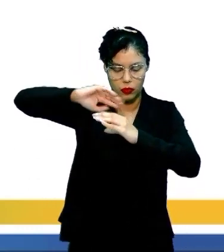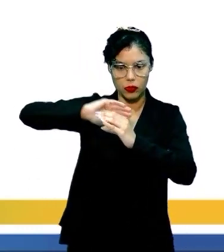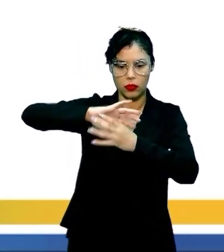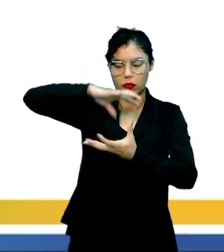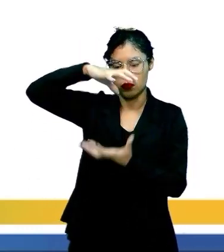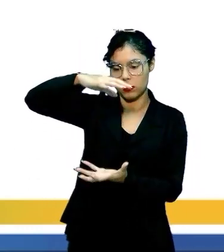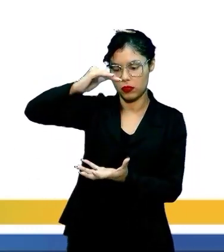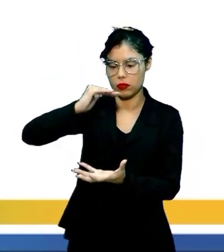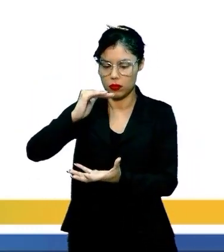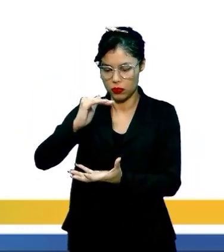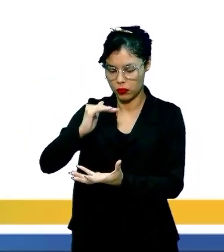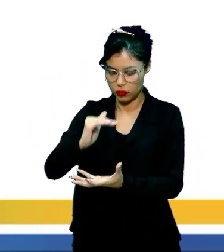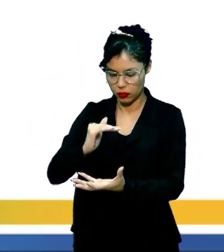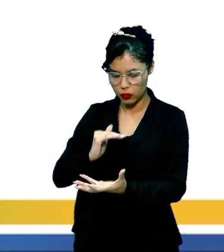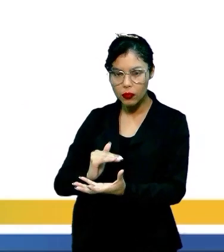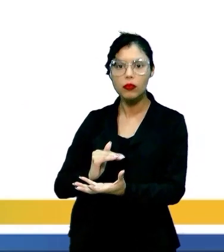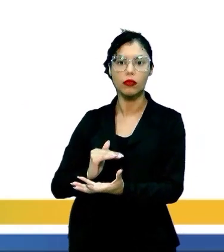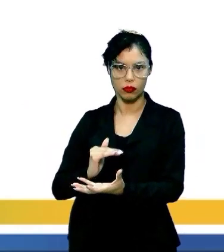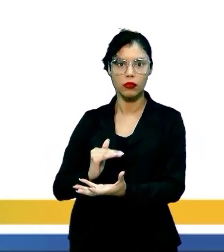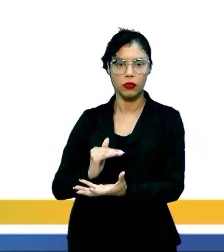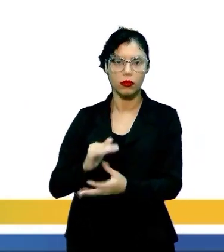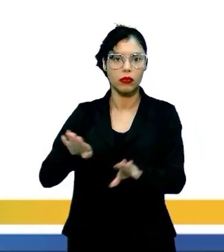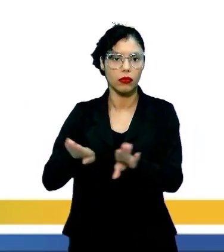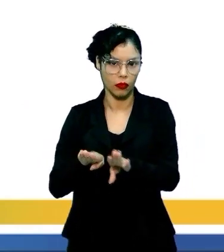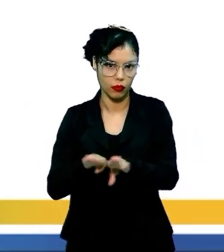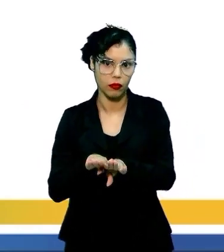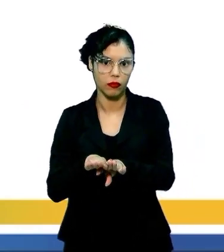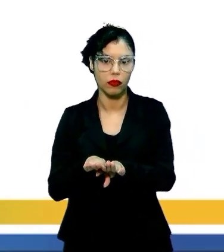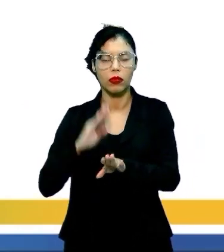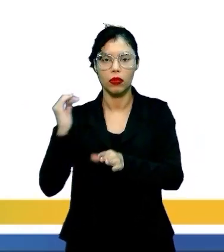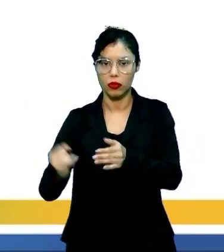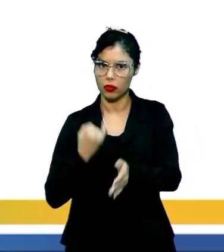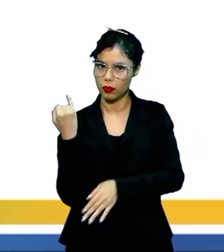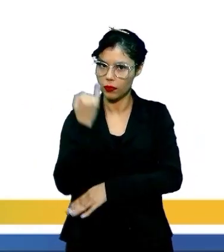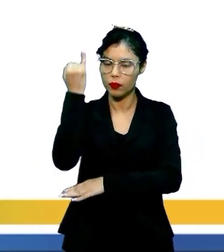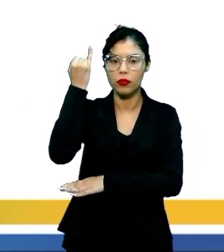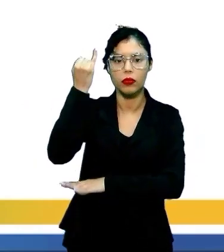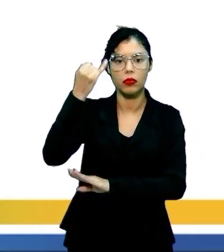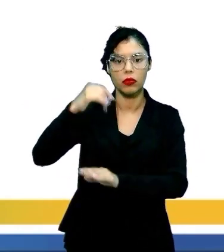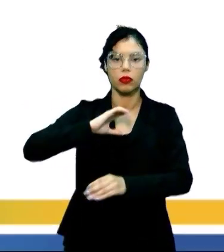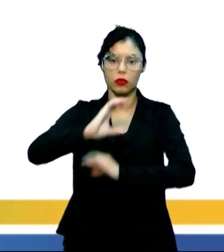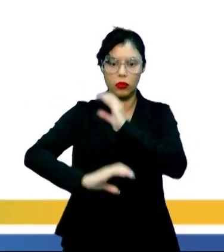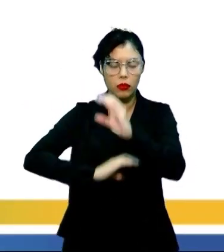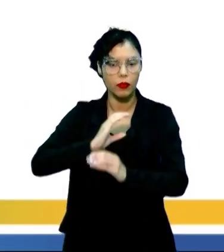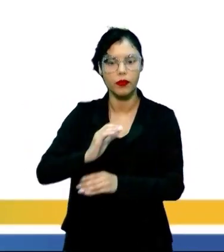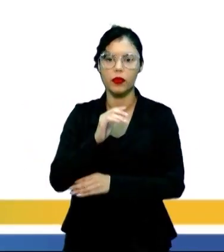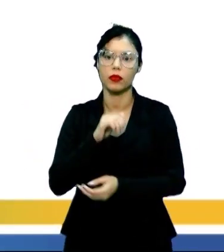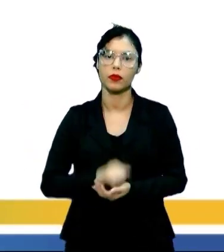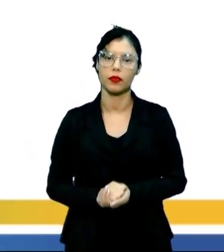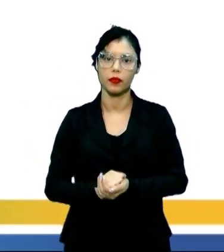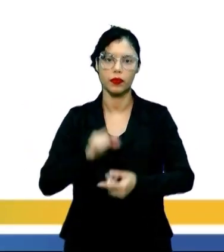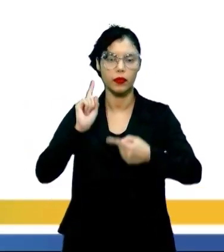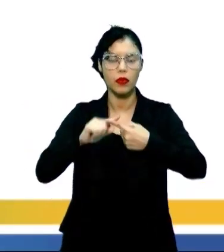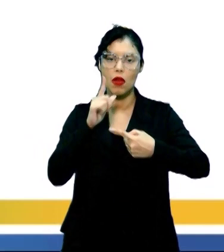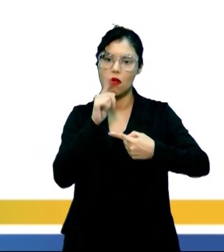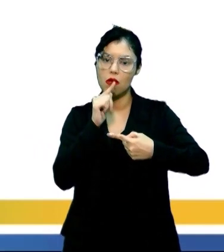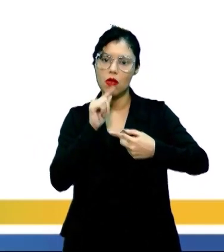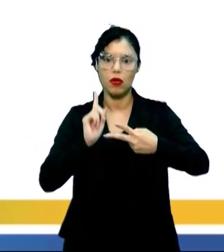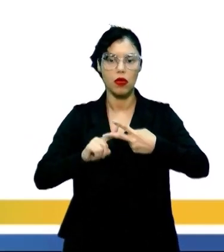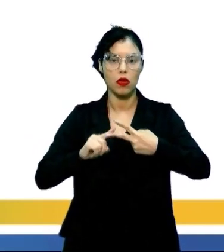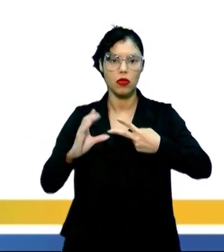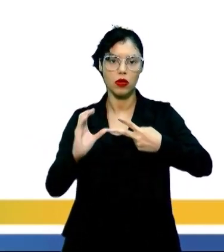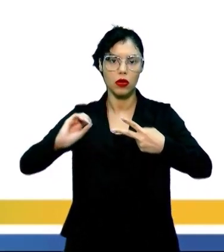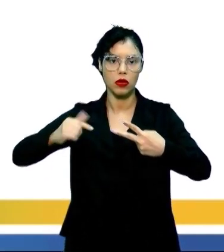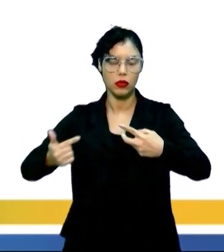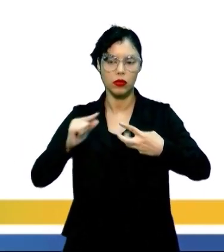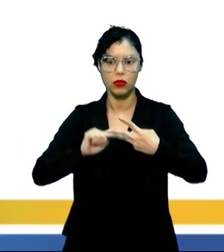litosfera e, lógico, na biosfera. Os principais ciclos são o ciclo da água, do carbono,